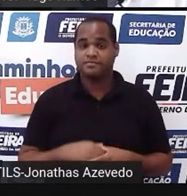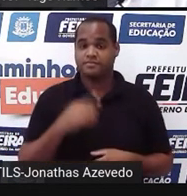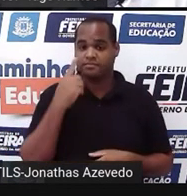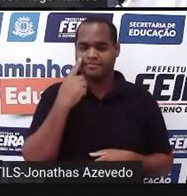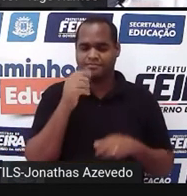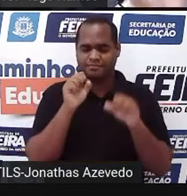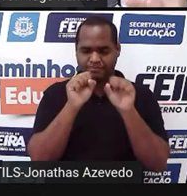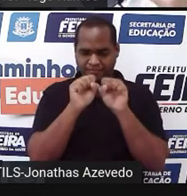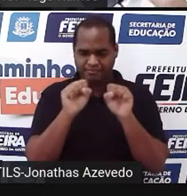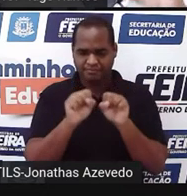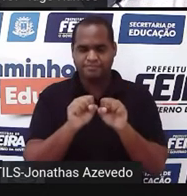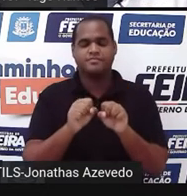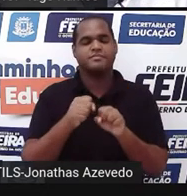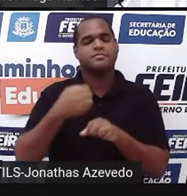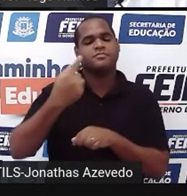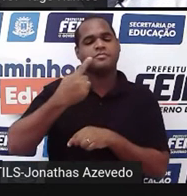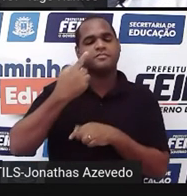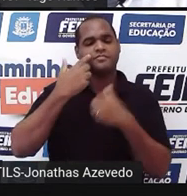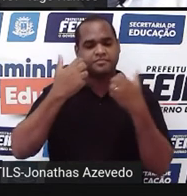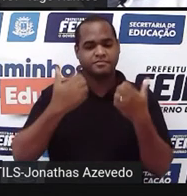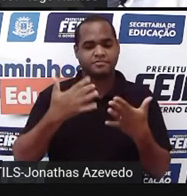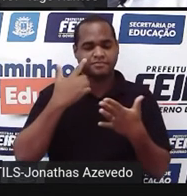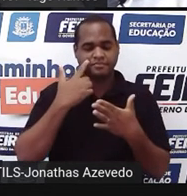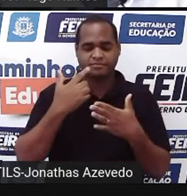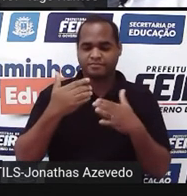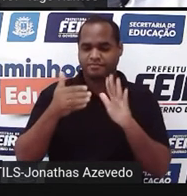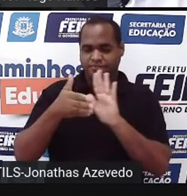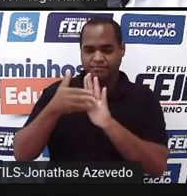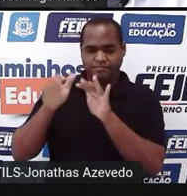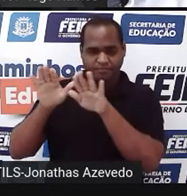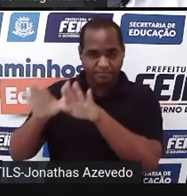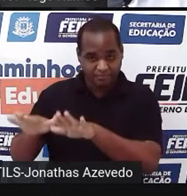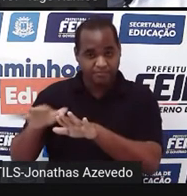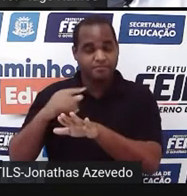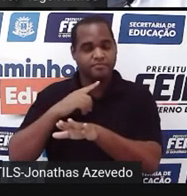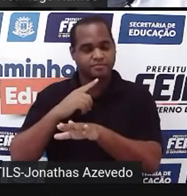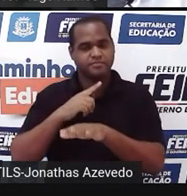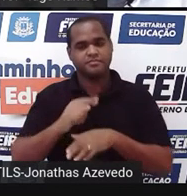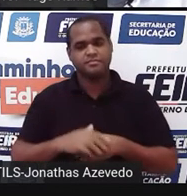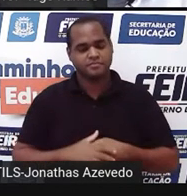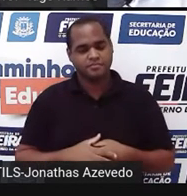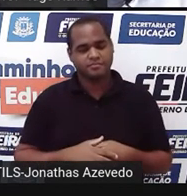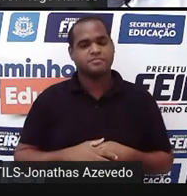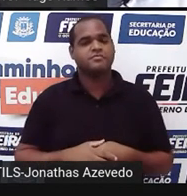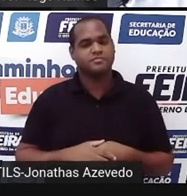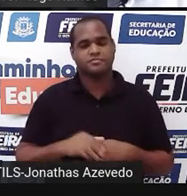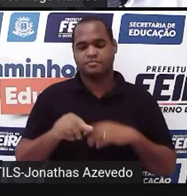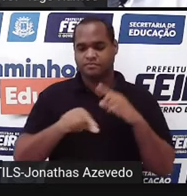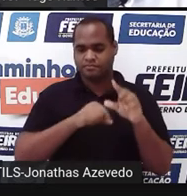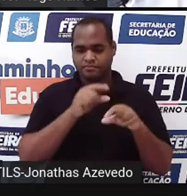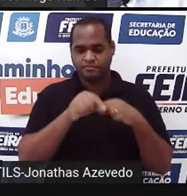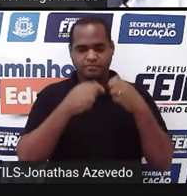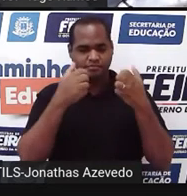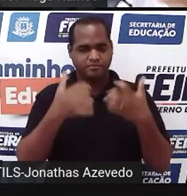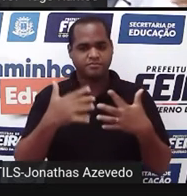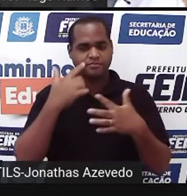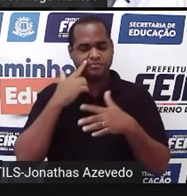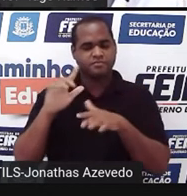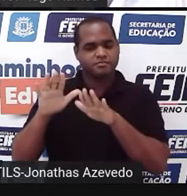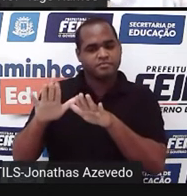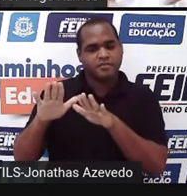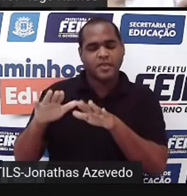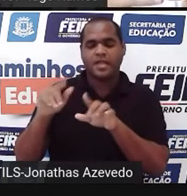sistema ali e o primeiro passo é isolar uma das incógnitas O que é isso escolhe uma das equações e